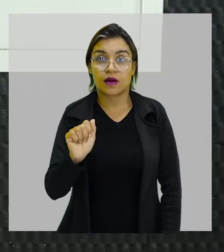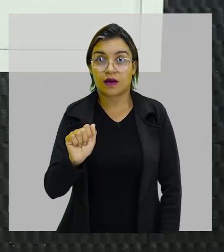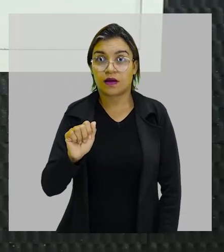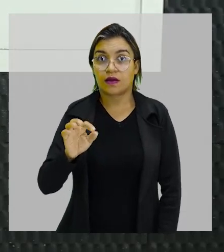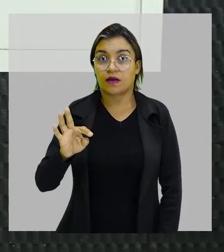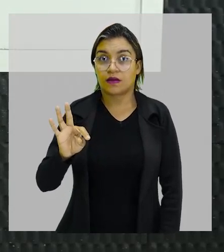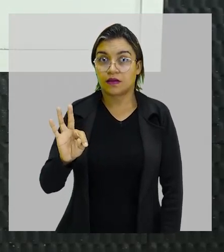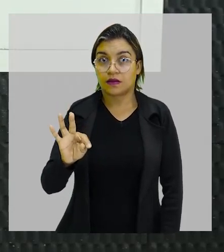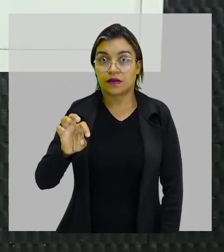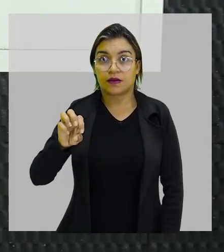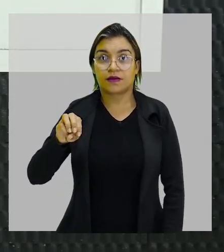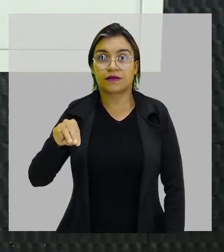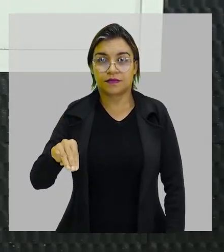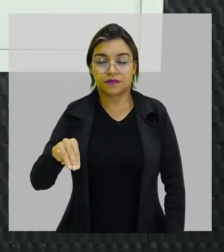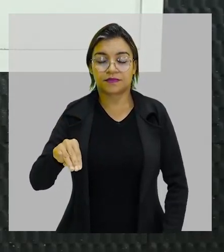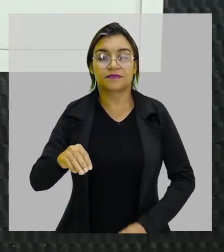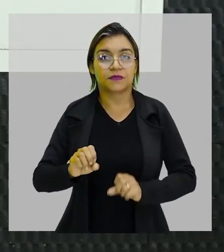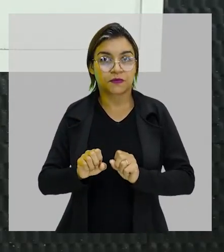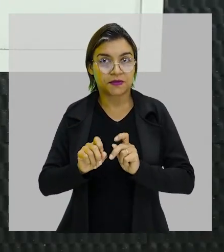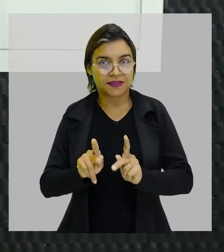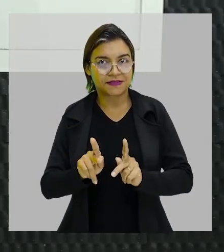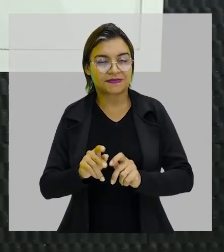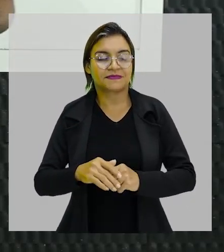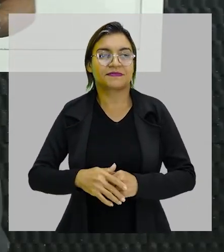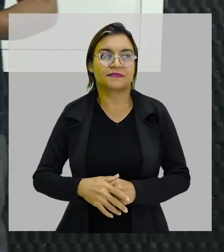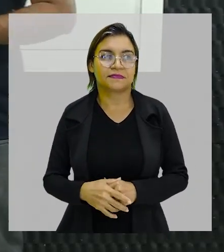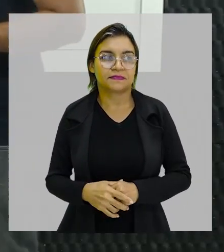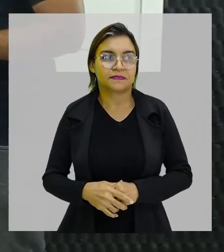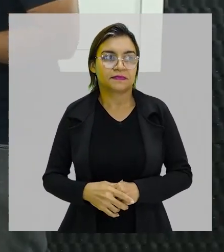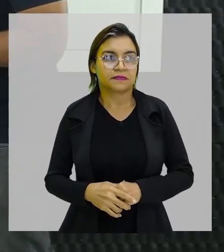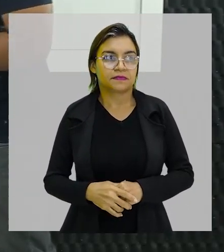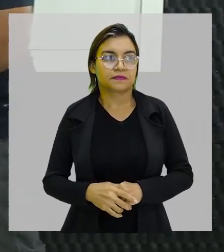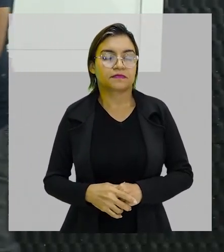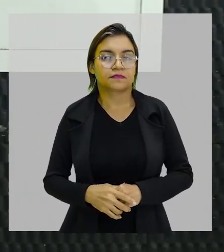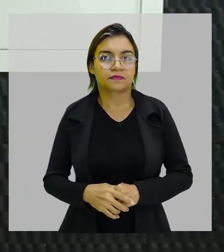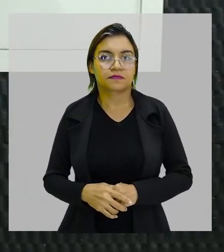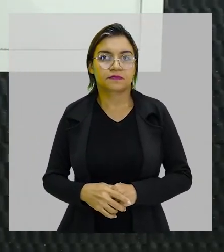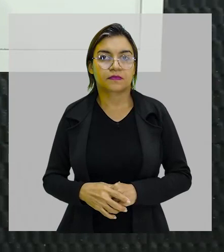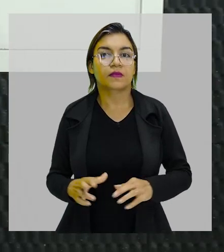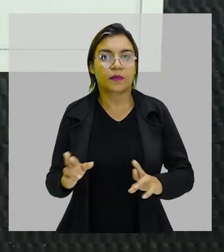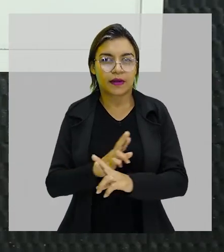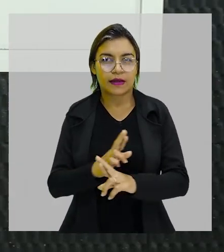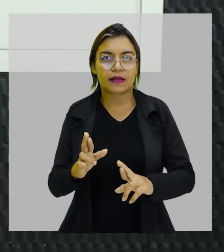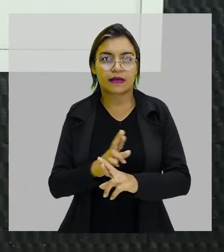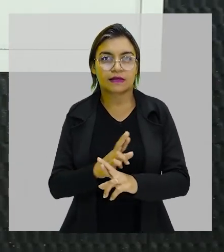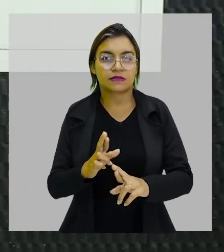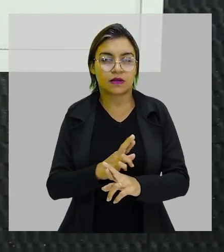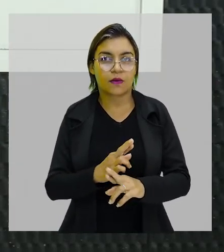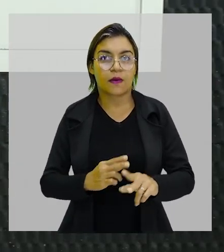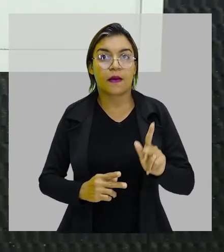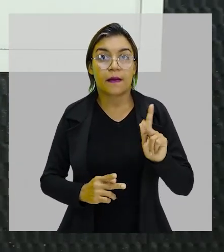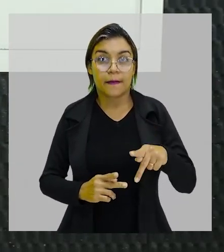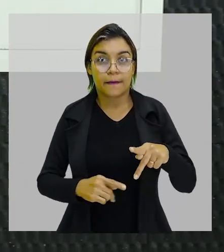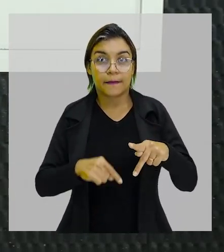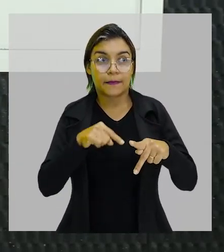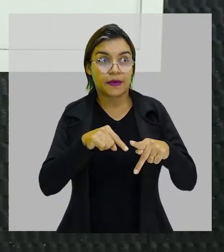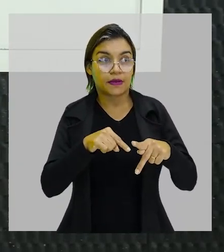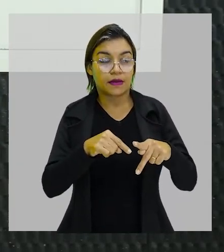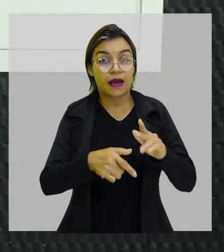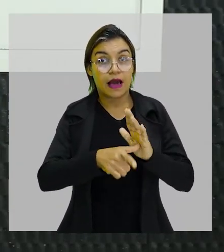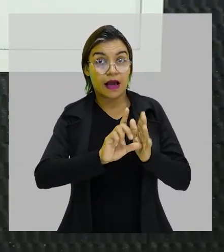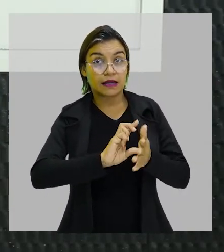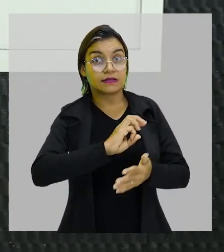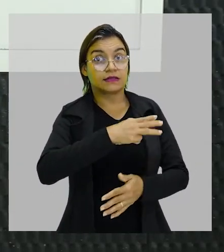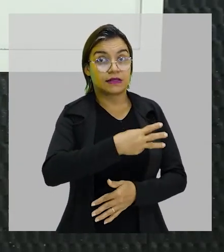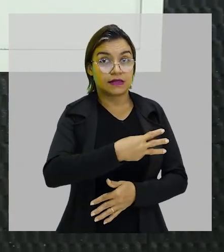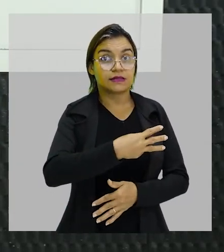atm. Ok? Então essa é a relação que nós vamos fazer, né? A pressão era de 3,